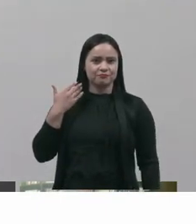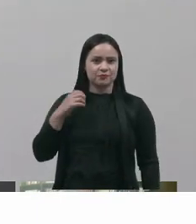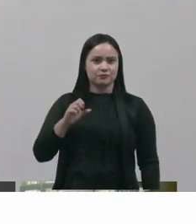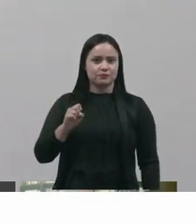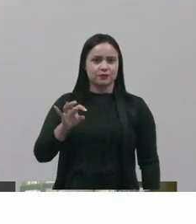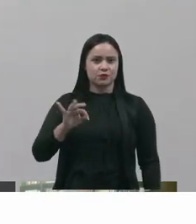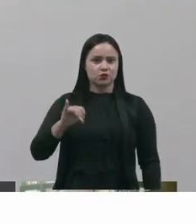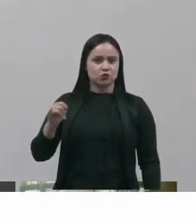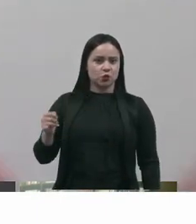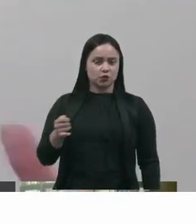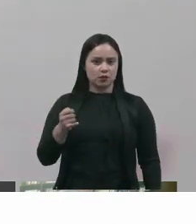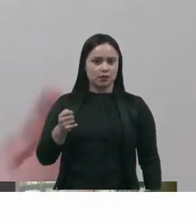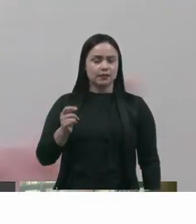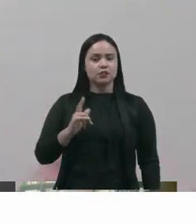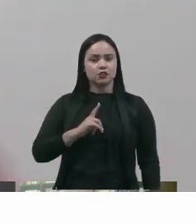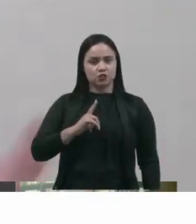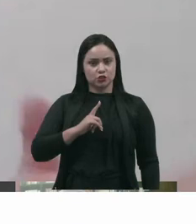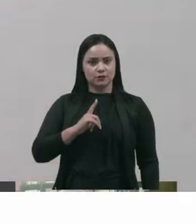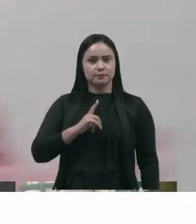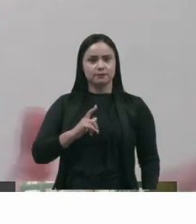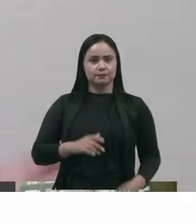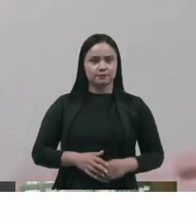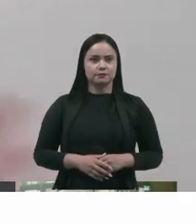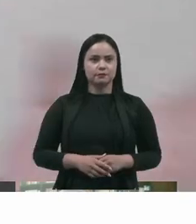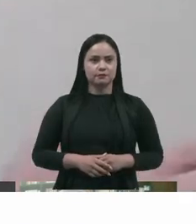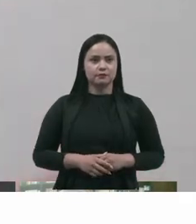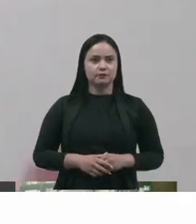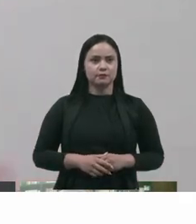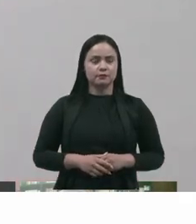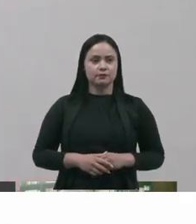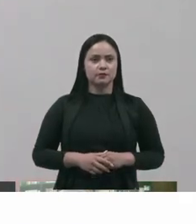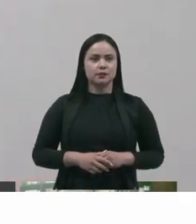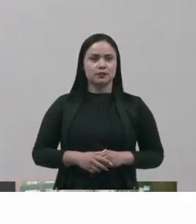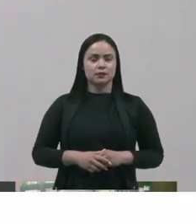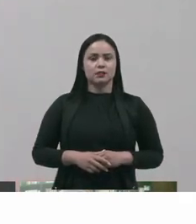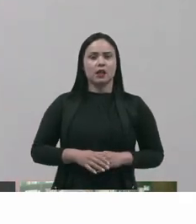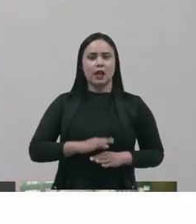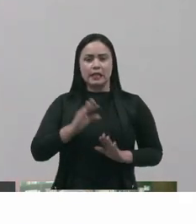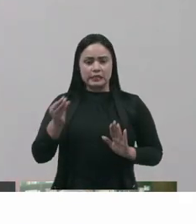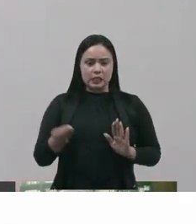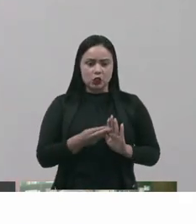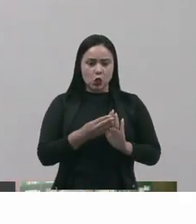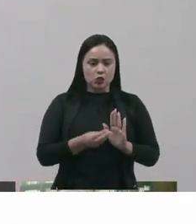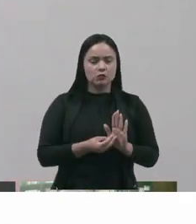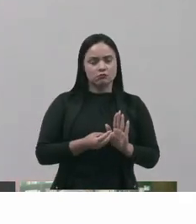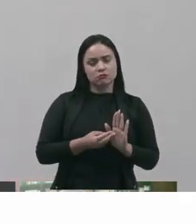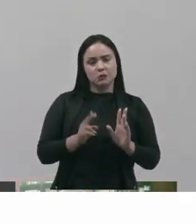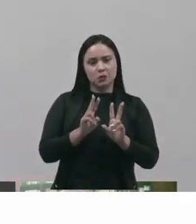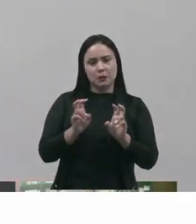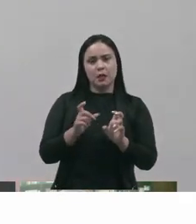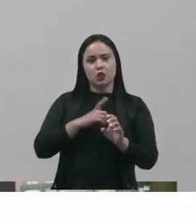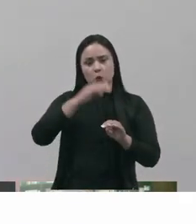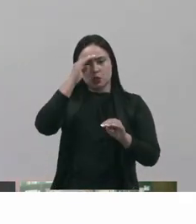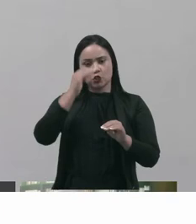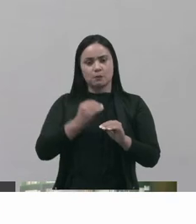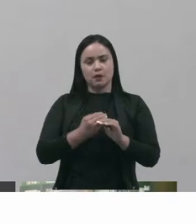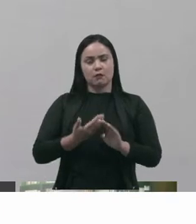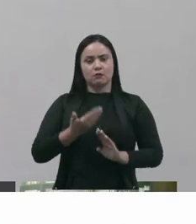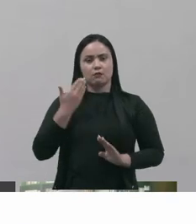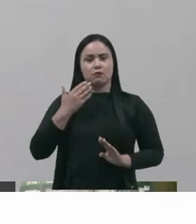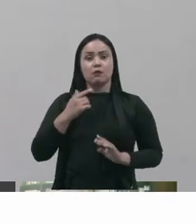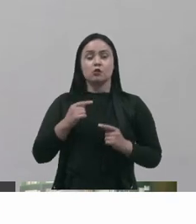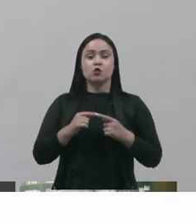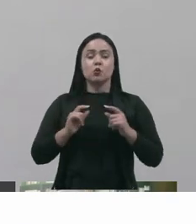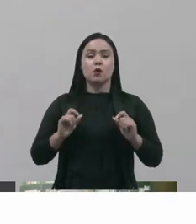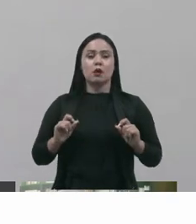STJ tinha algumas dissensões em relação a isso, havia entendimentos lá no sentido de